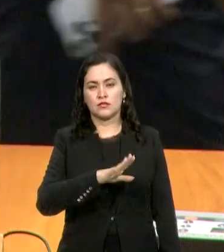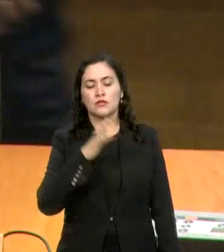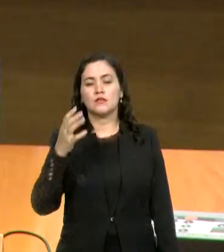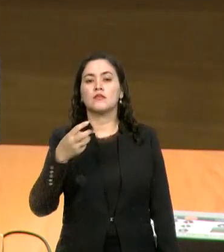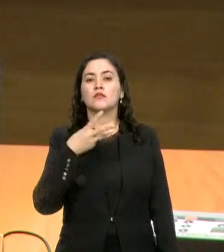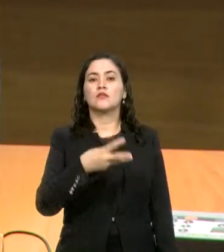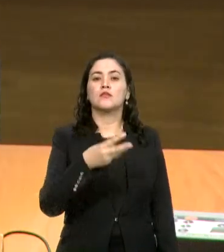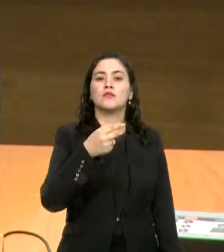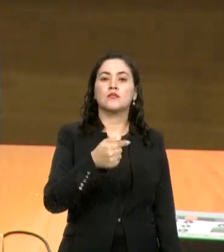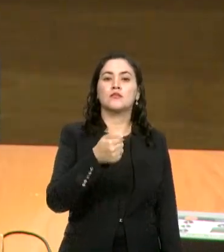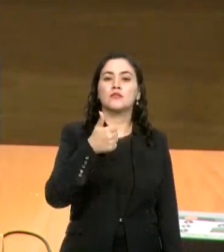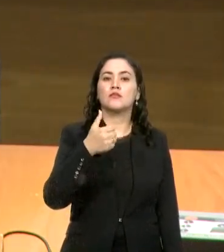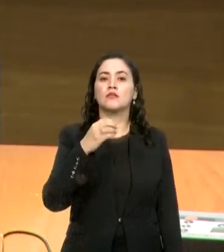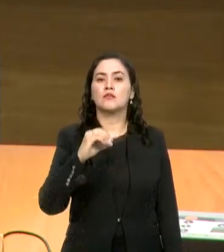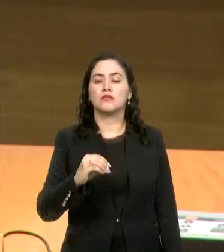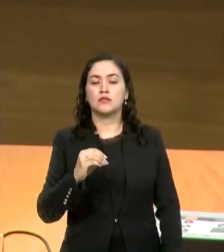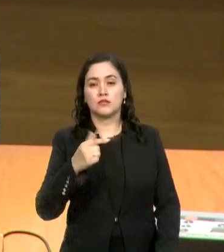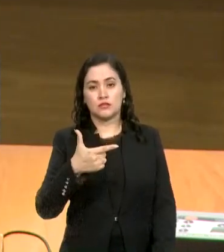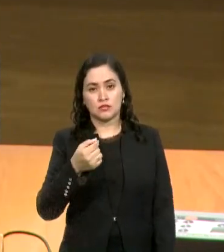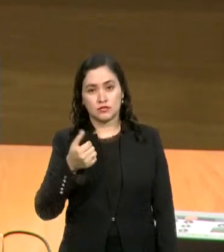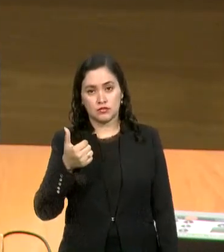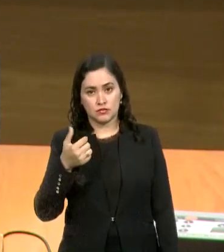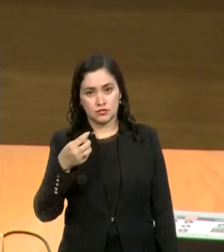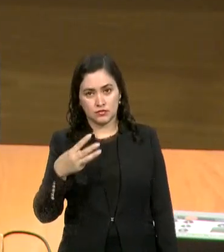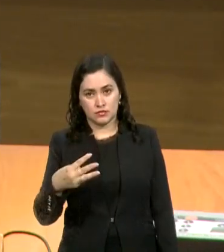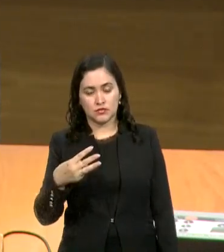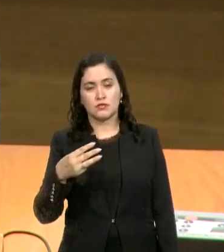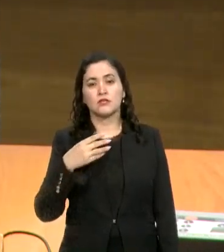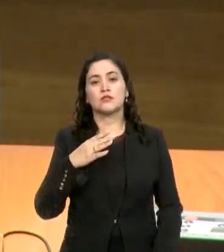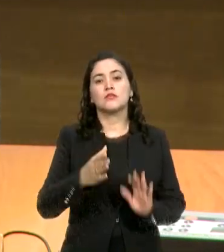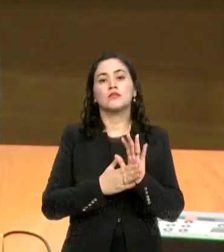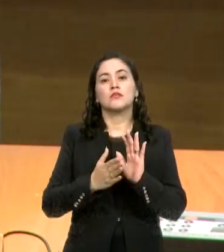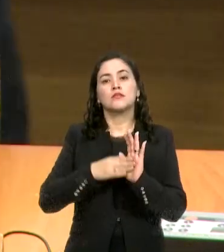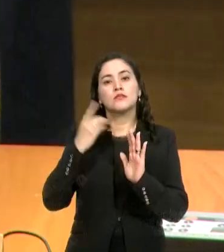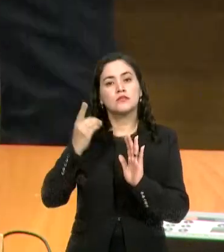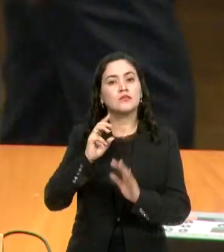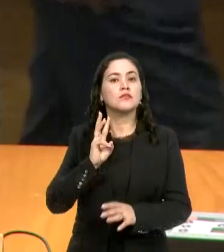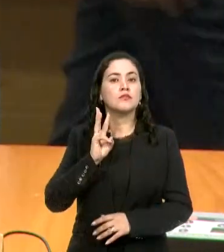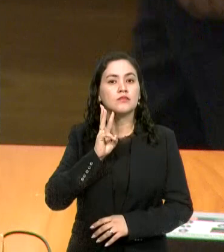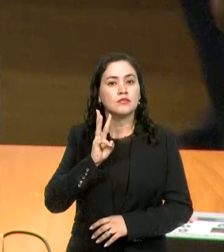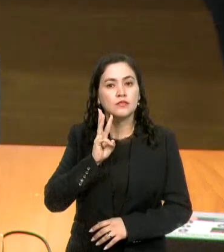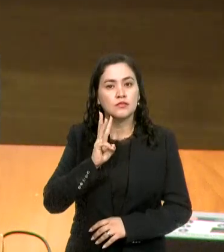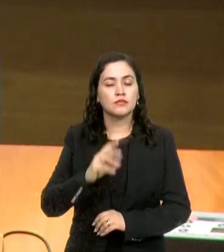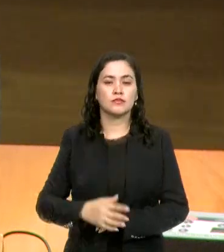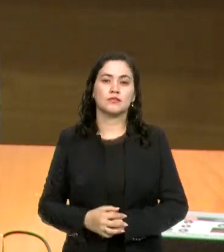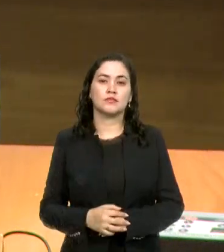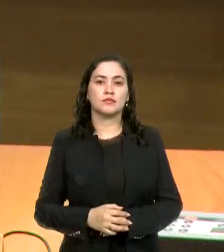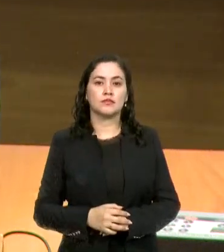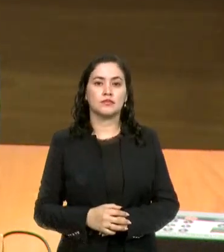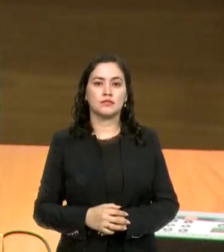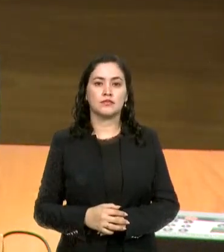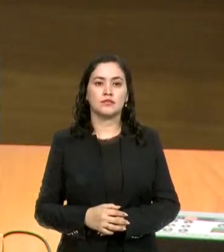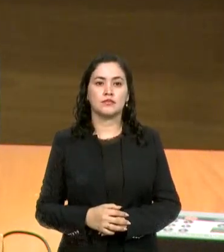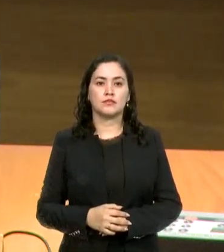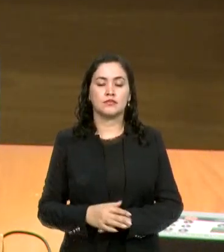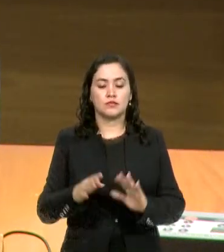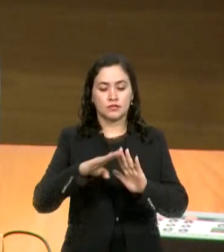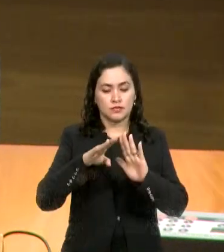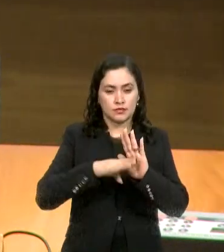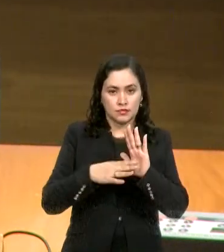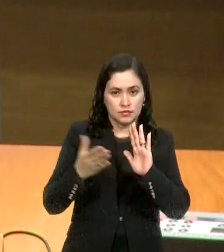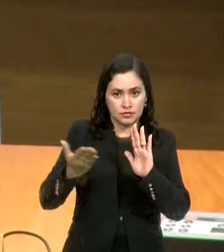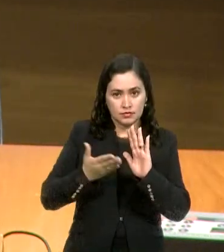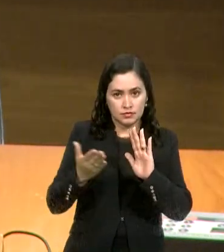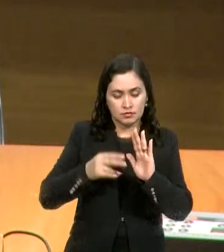3.710 deste ano, 2023, de autoria do deputado Wellington do Curso. Expediente lido, senhora